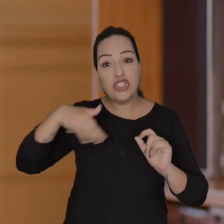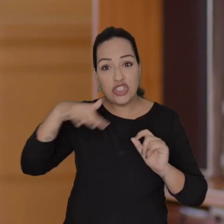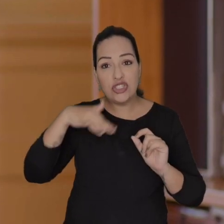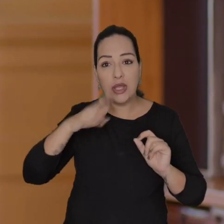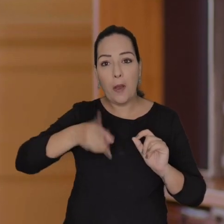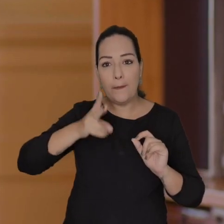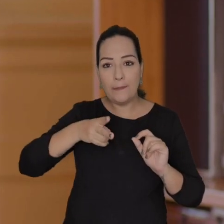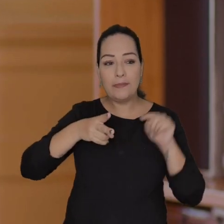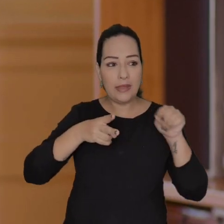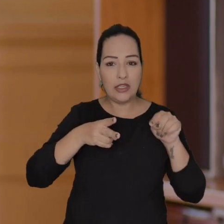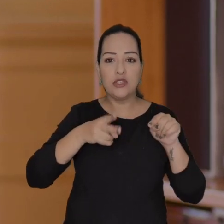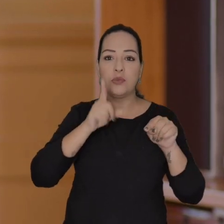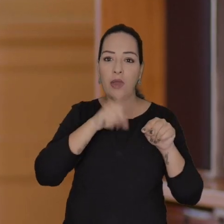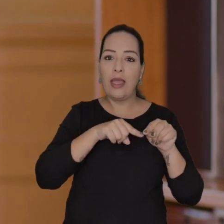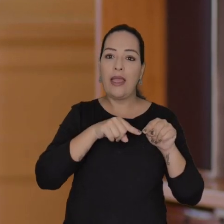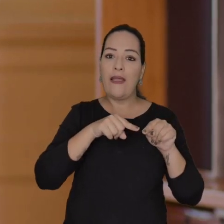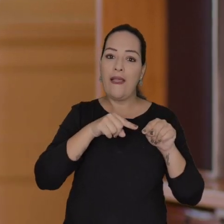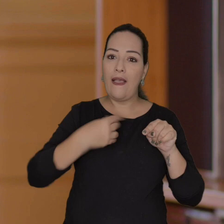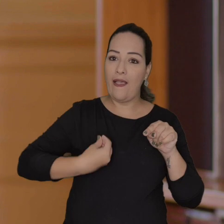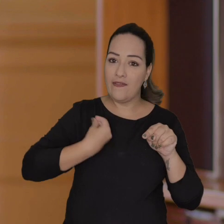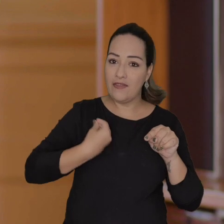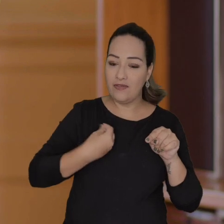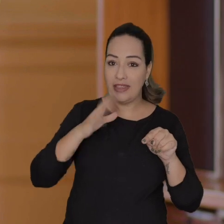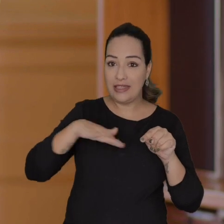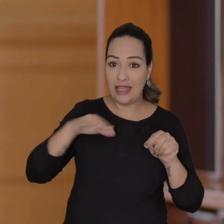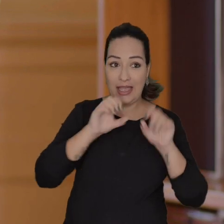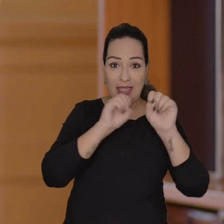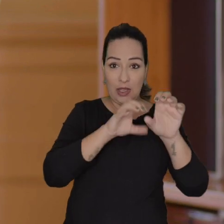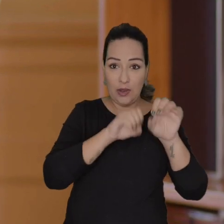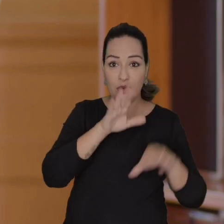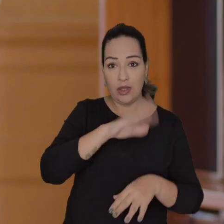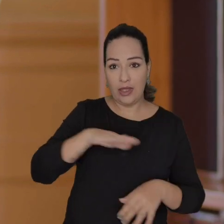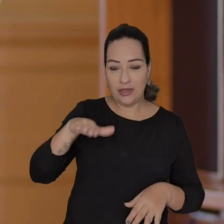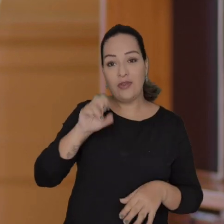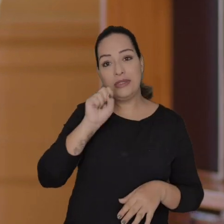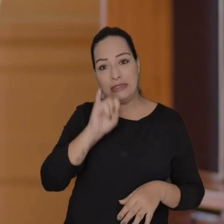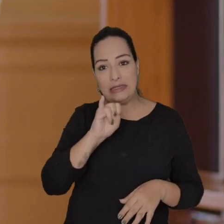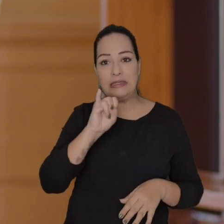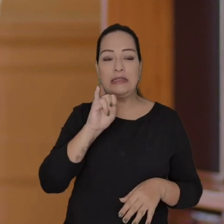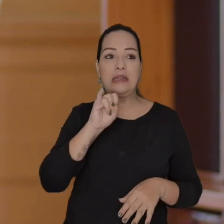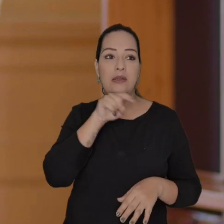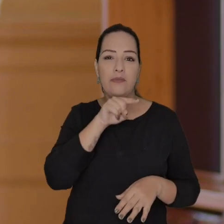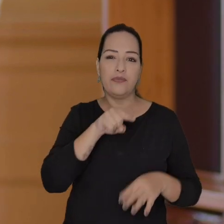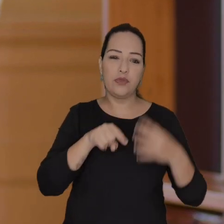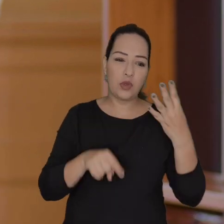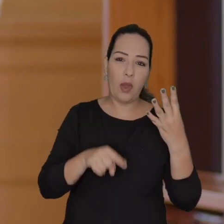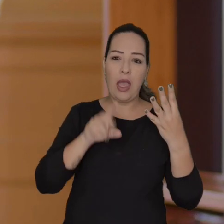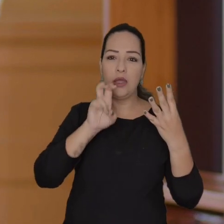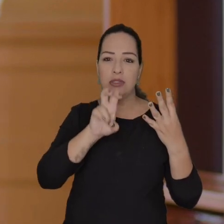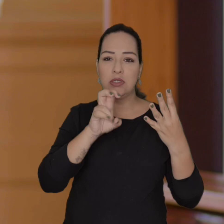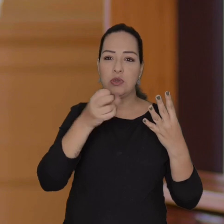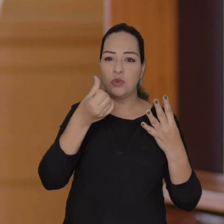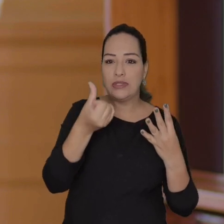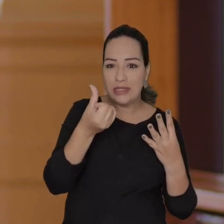uma forma geral, mesmo levando isso em consideração, a vivência da criança da educação infantil, se a gente considera ela